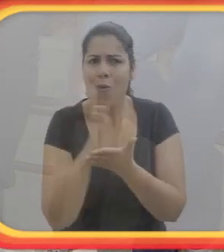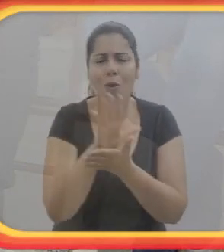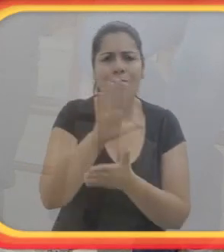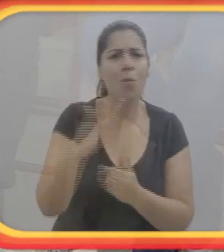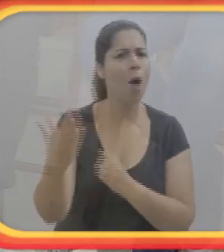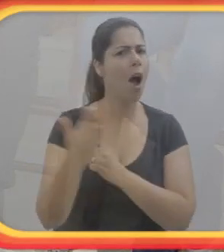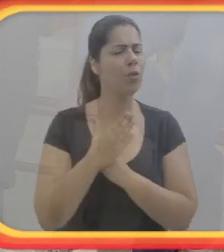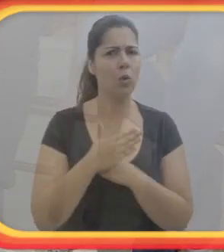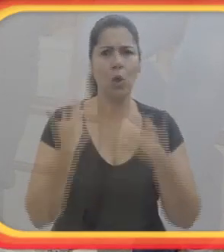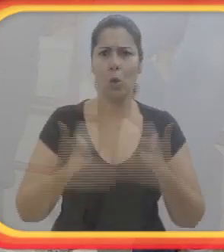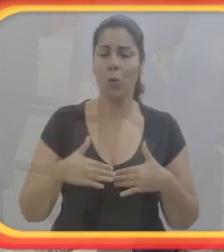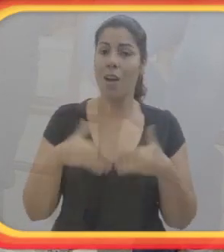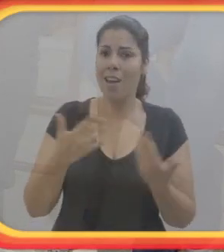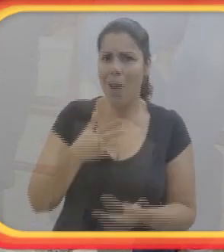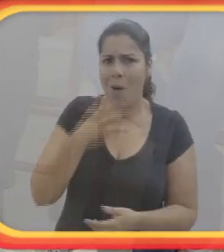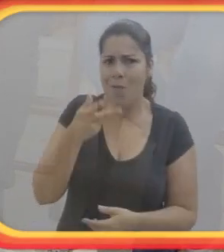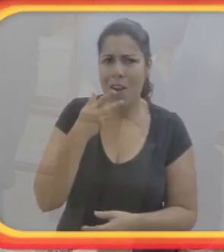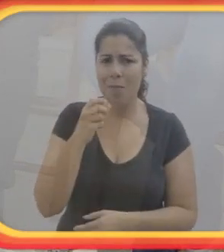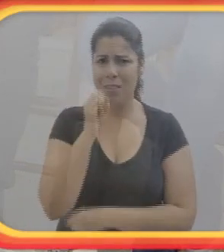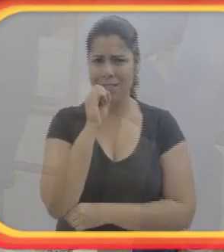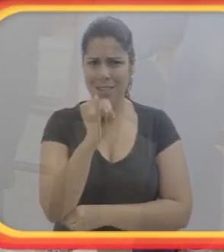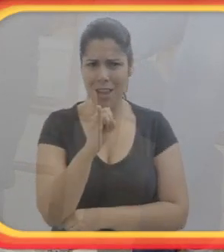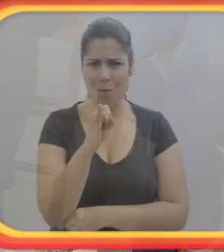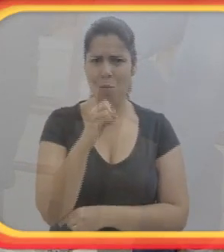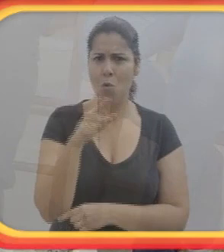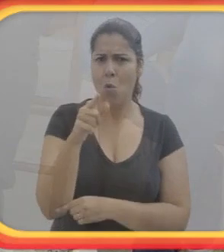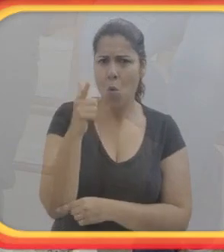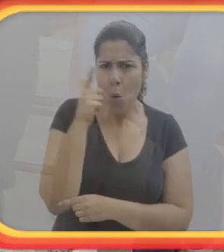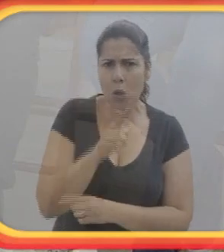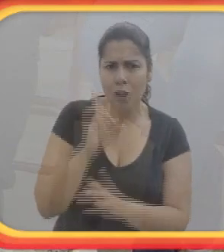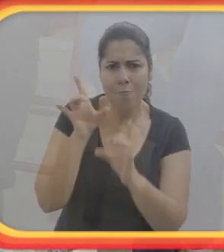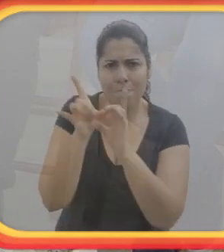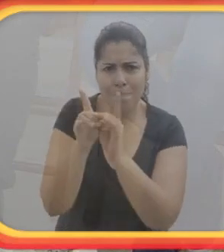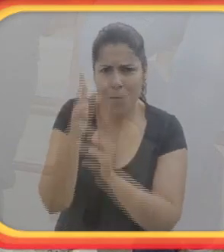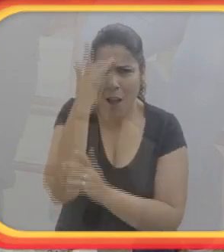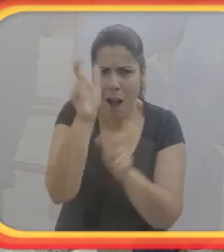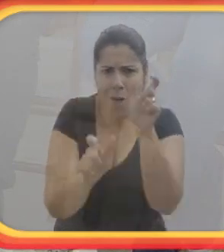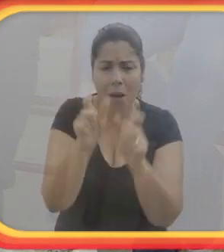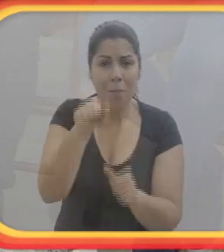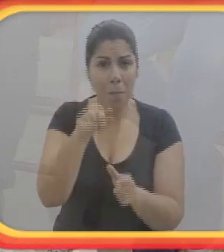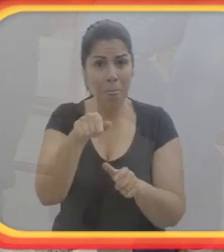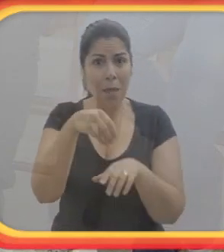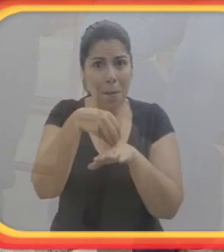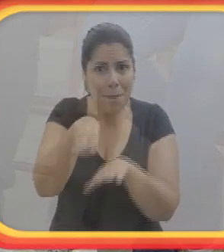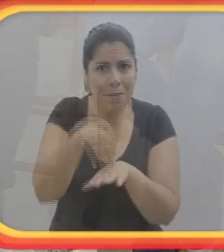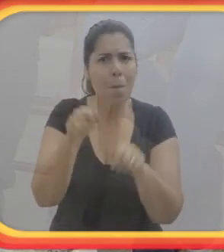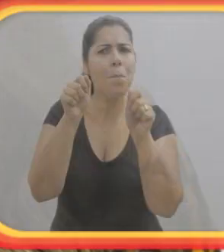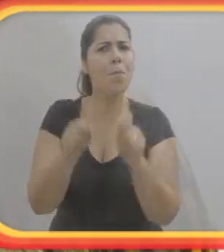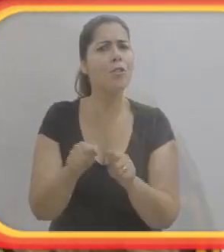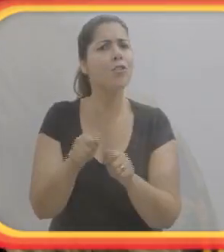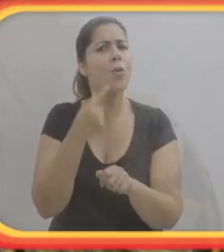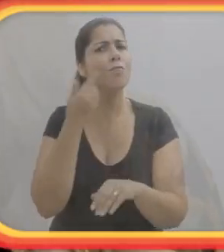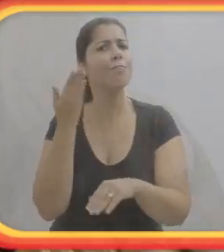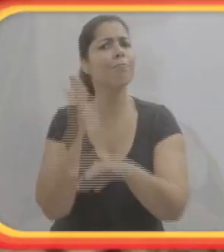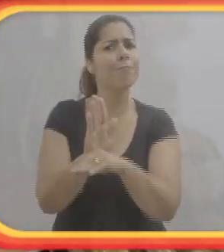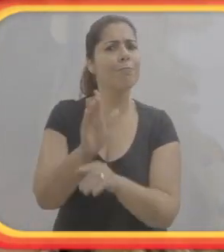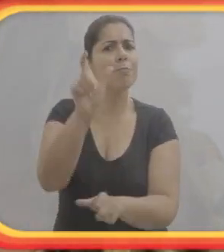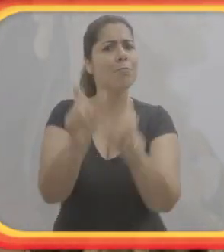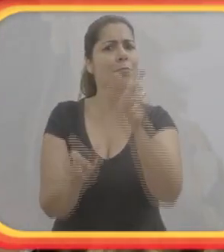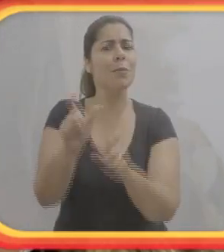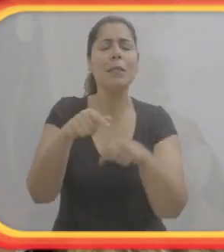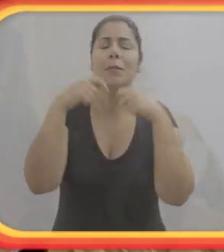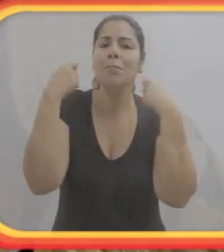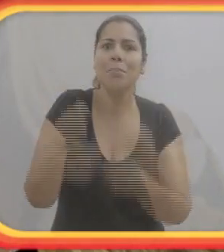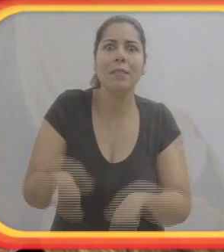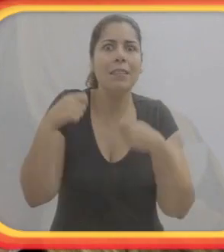De alguma forma, as pessoas dizem, poxa, essa mensagem veio num momento que eu precisava da minha vida, foi